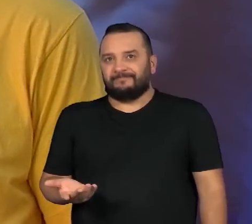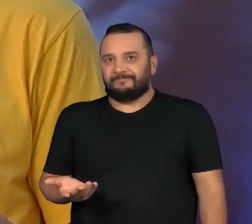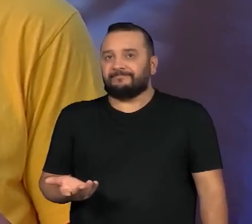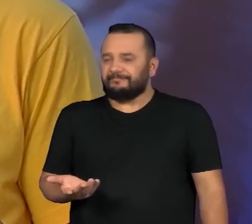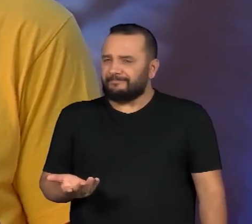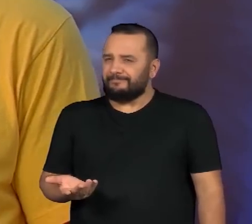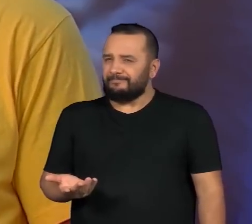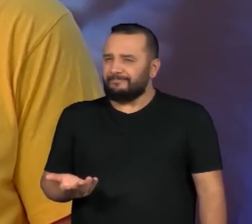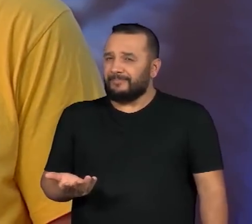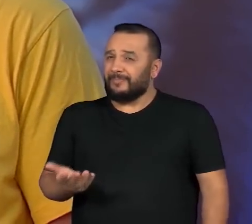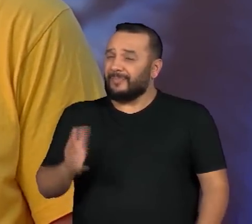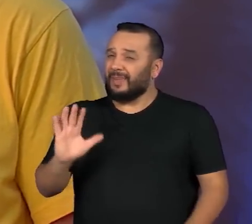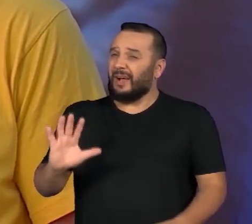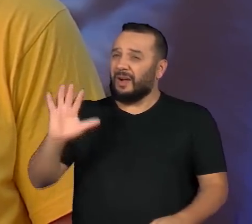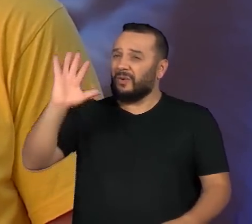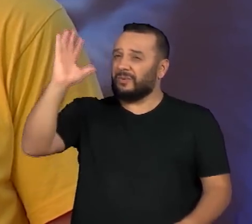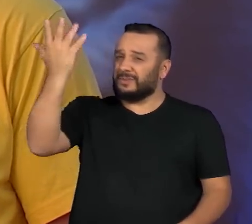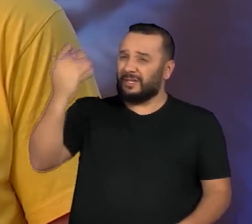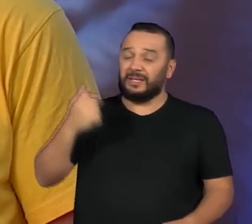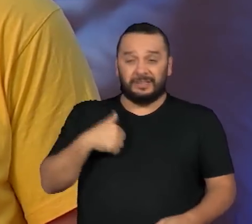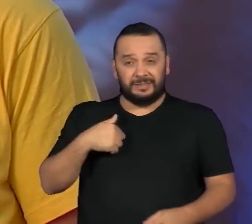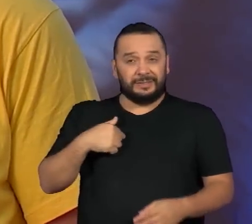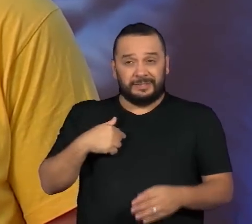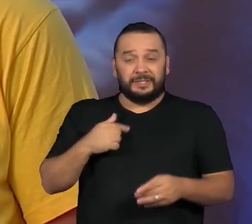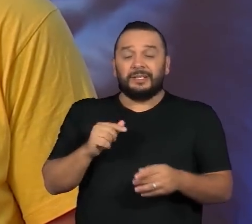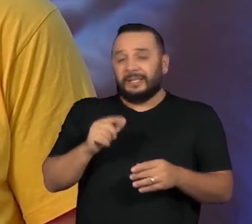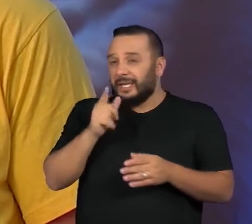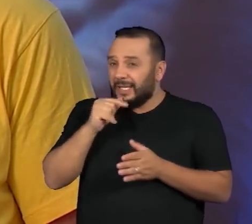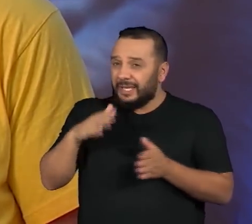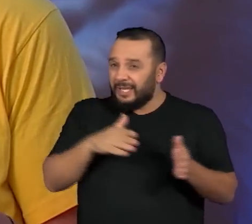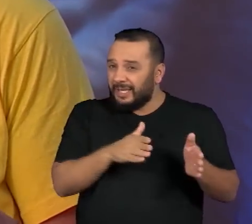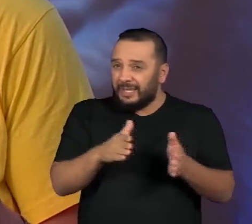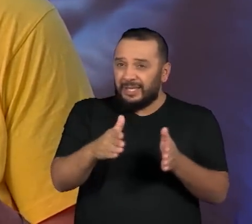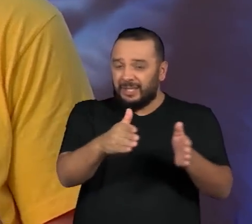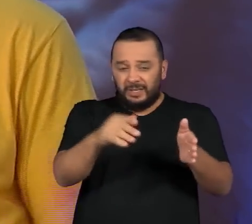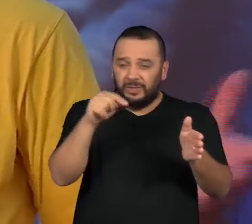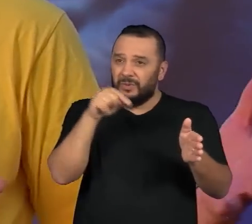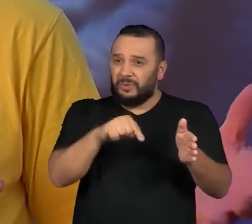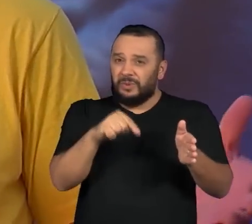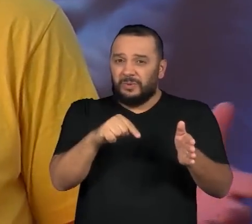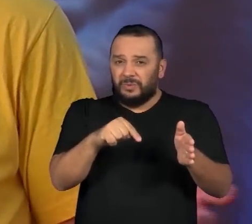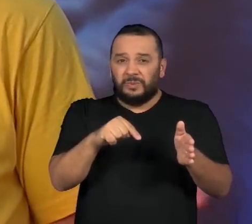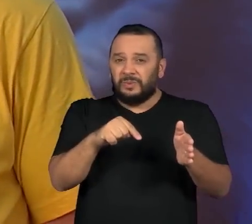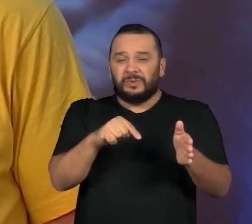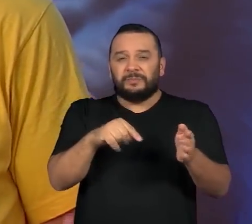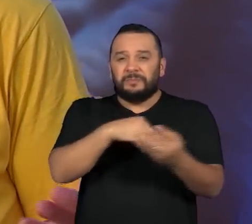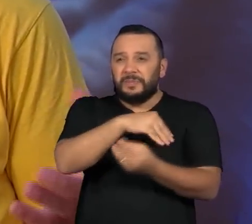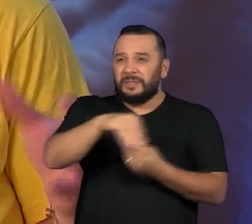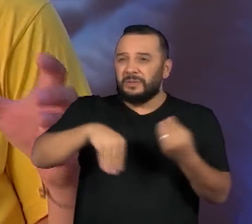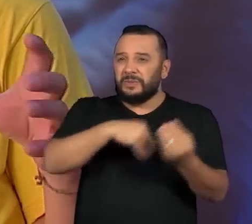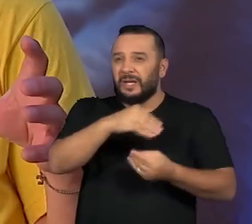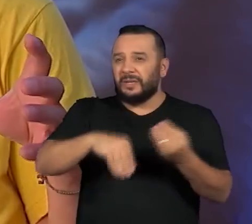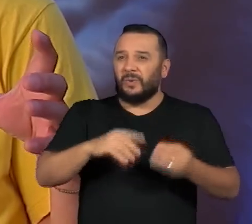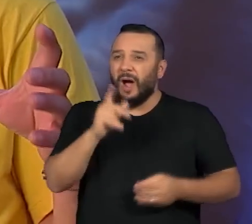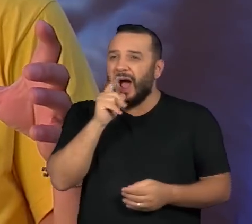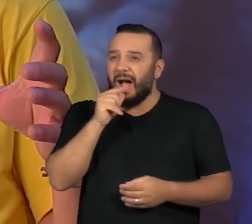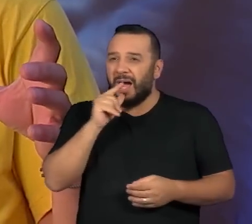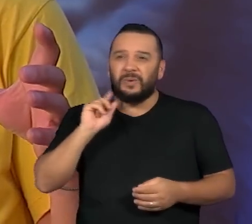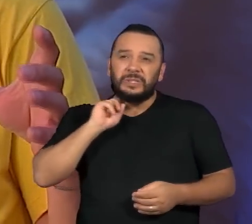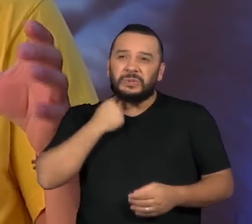Um dos primeiros impactos, que a gente vai ter nos rios vai ser o uso dos rios para conduzir o esgoto. Essa ideia de que o